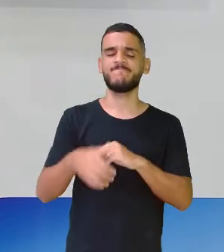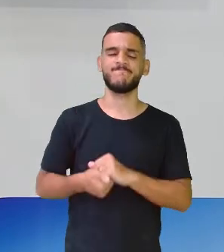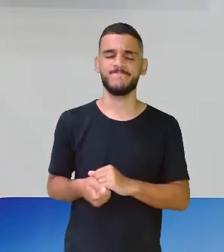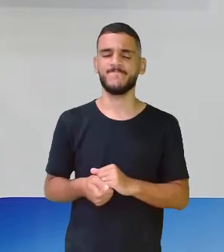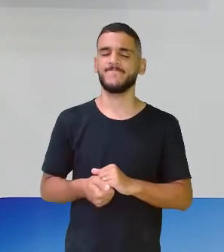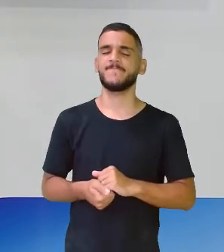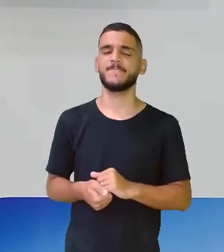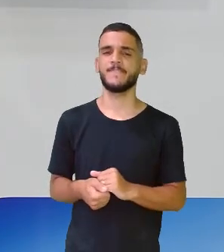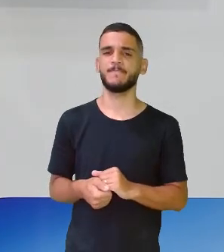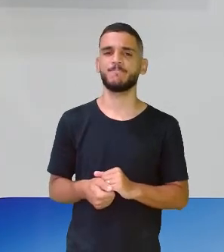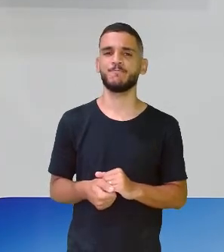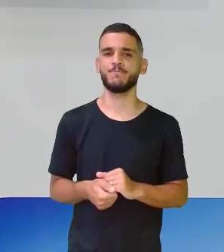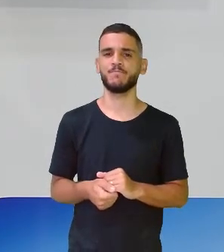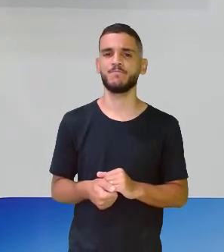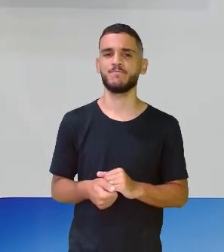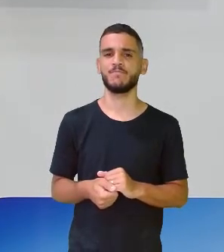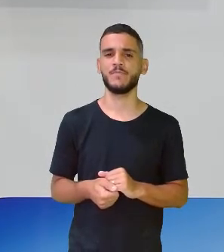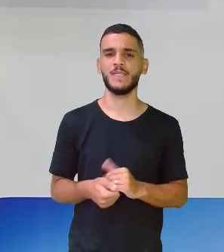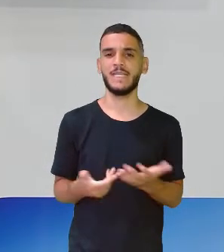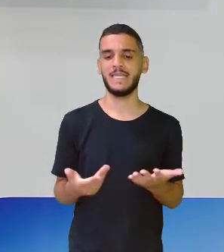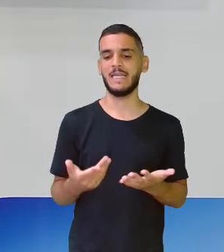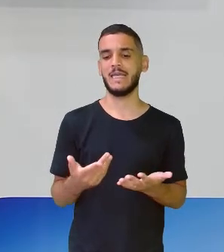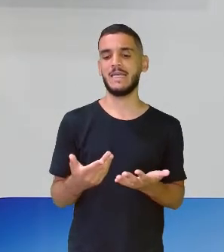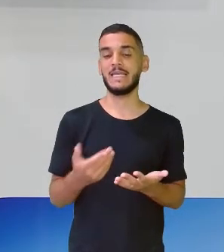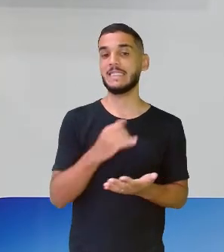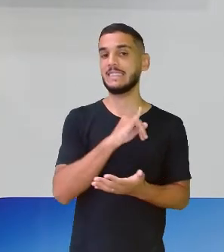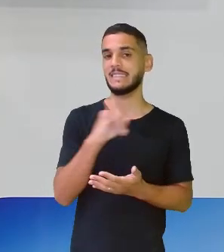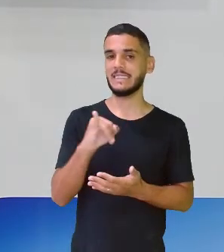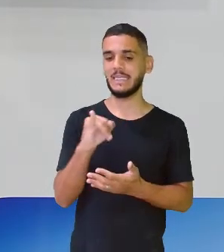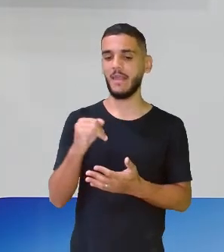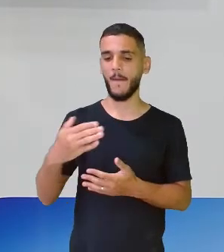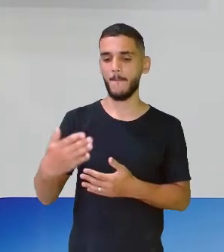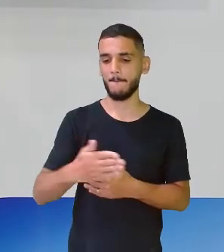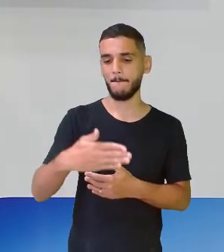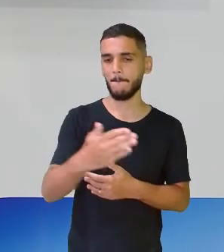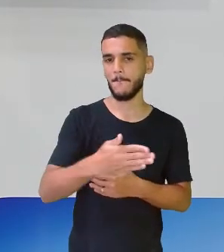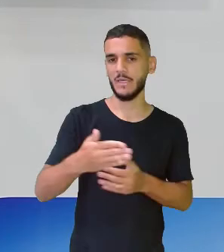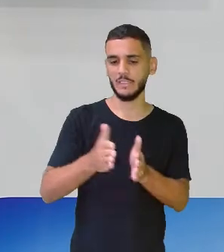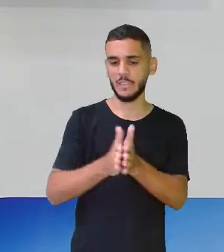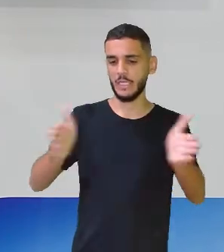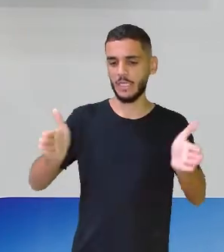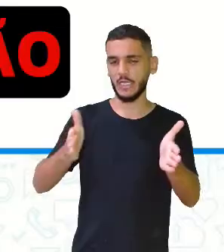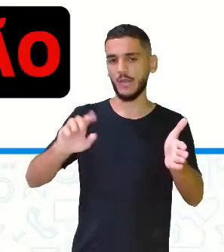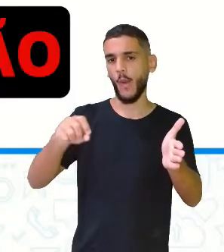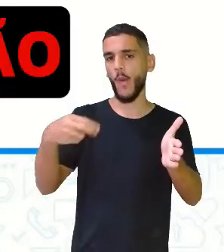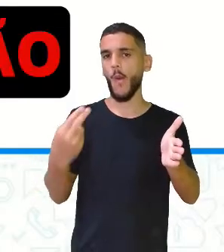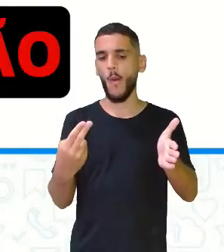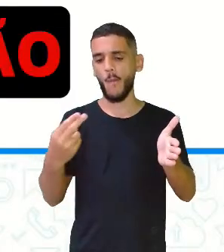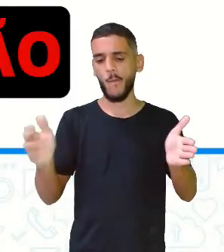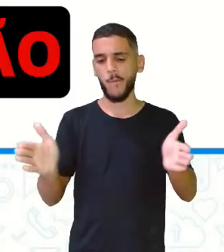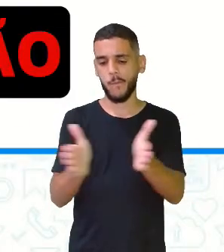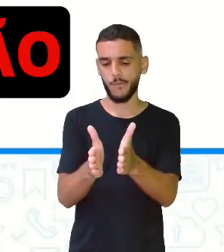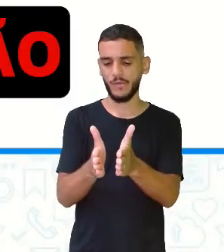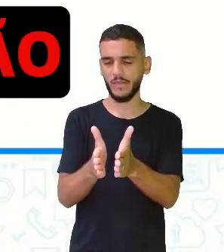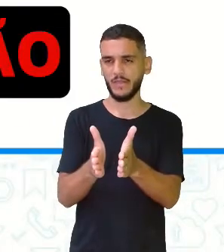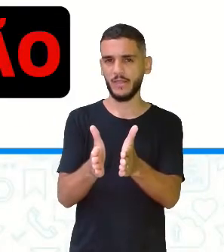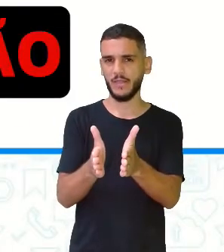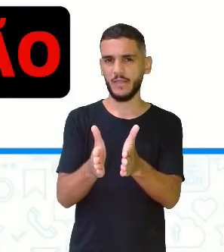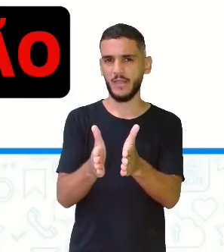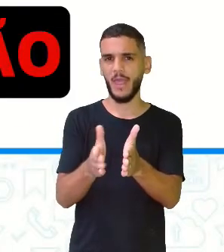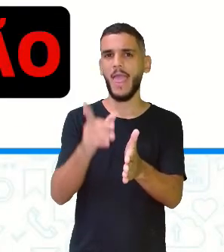saga? É que ele, sendo peixinho ou sendo peixão, essa palavra veio